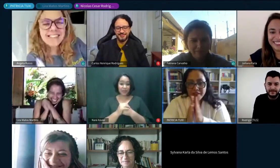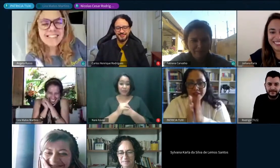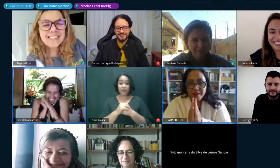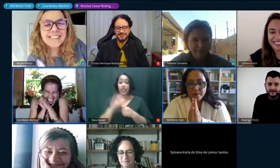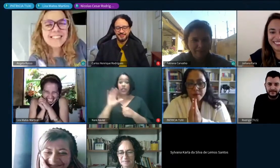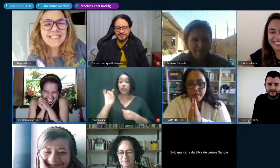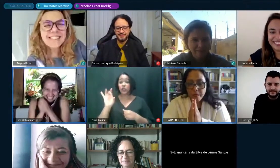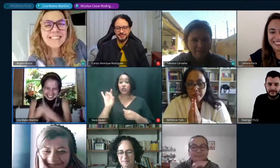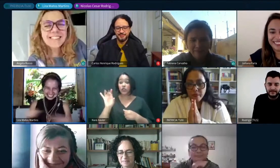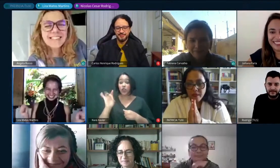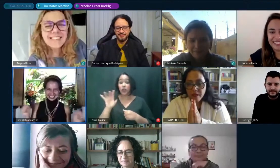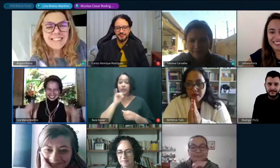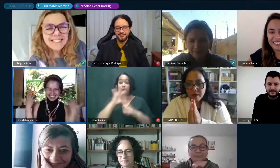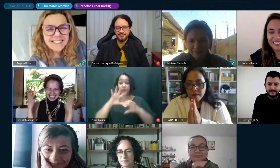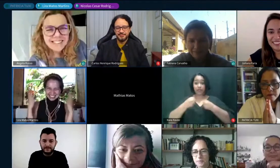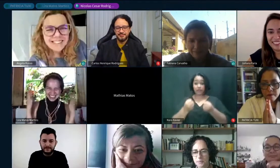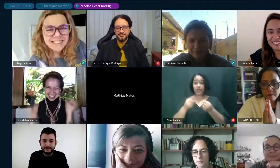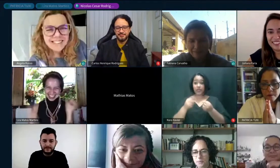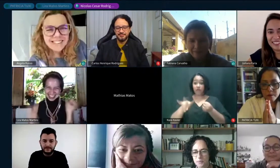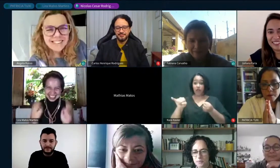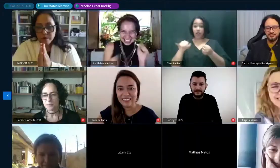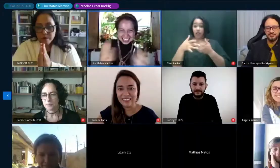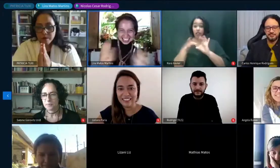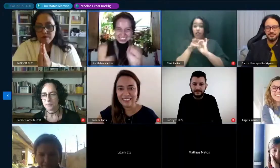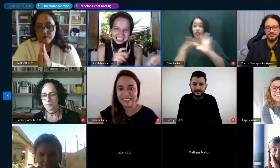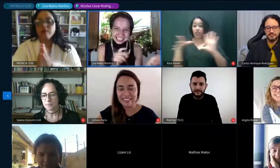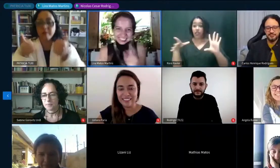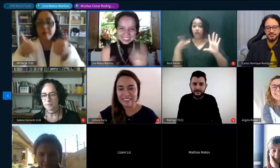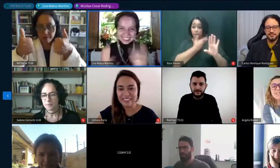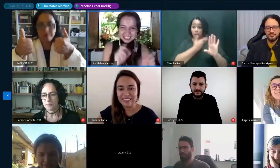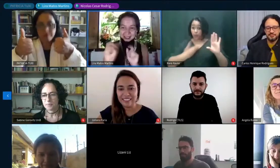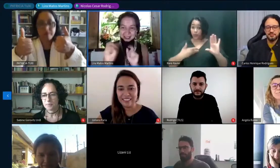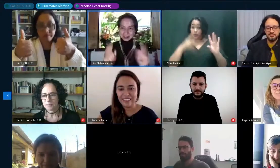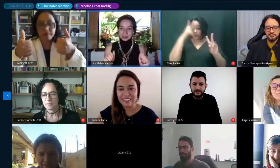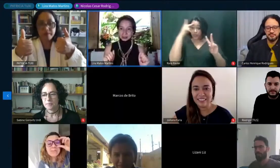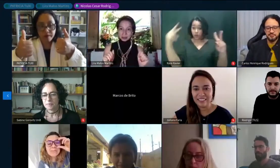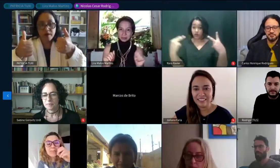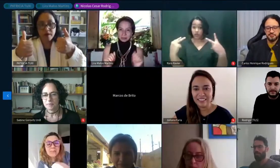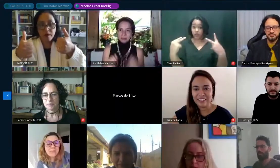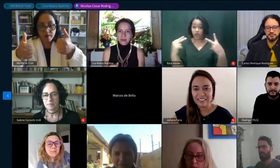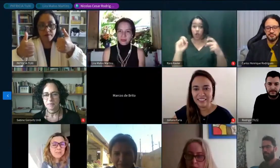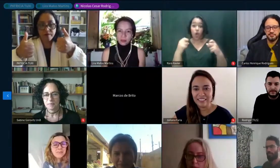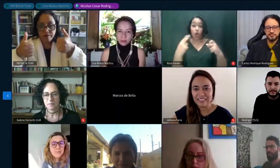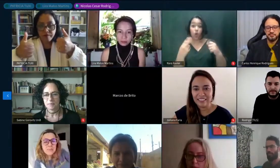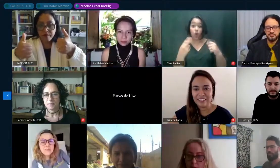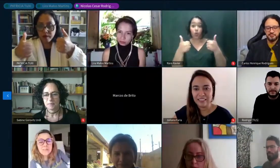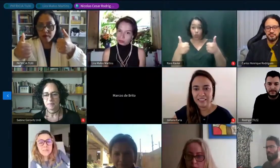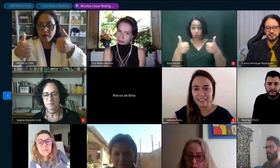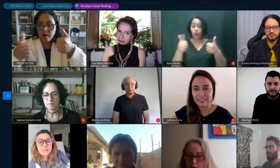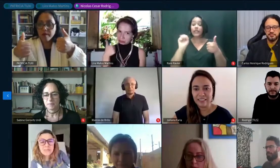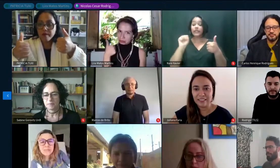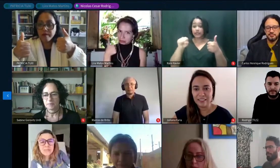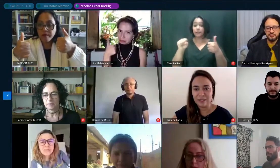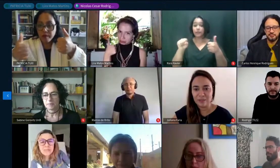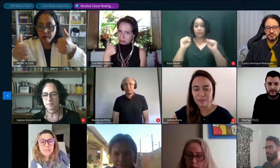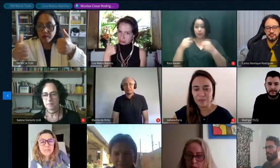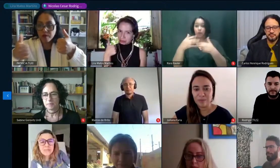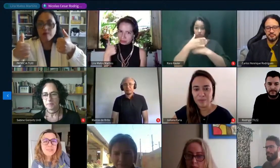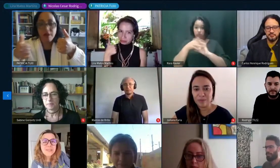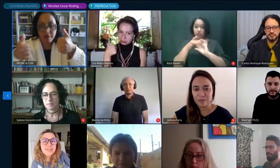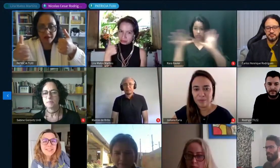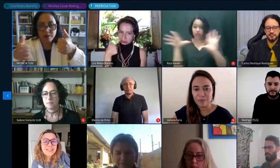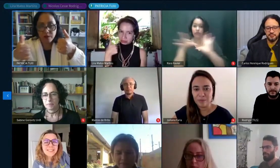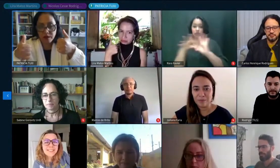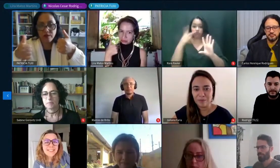só se essa defesa vai ficar disponível, vai ficar pública, ou se a gente vai deixar ela só como reservada. Vai ficar disponível,